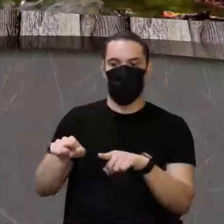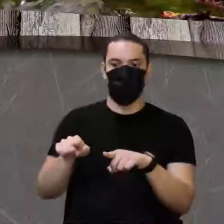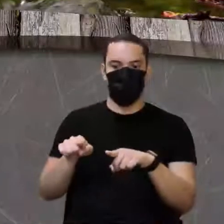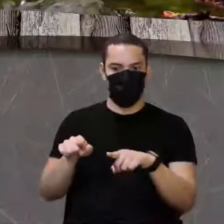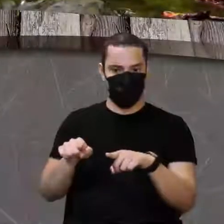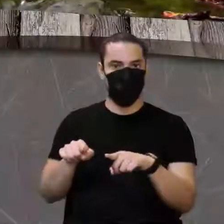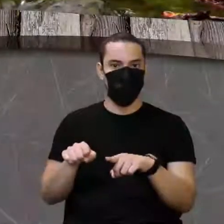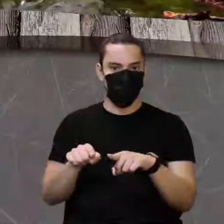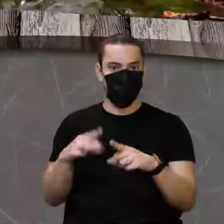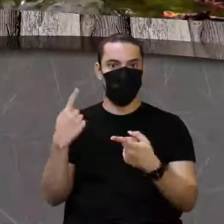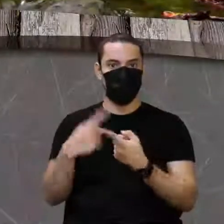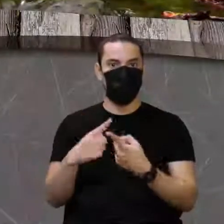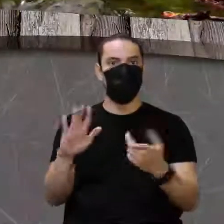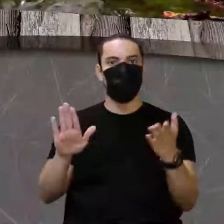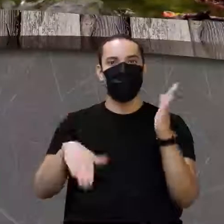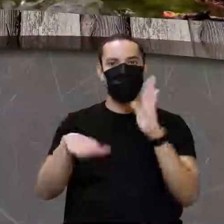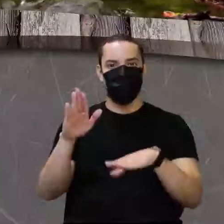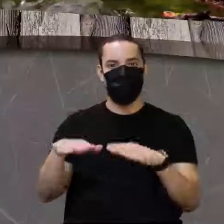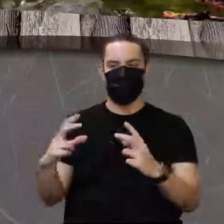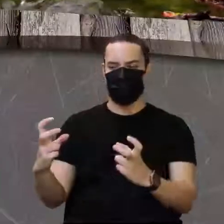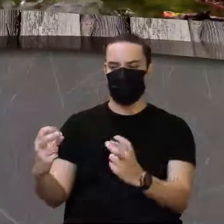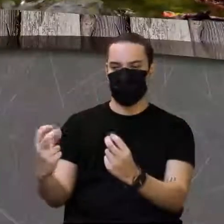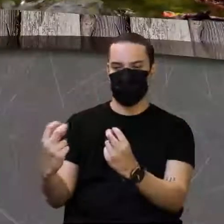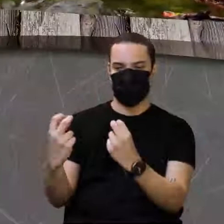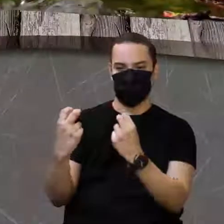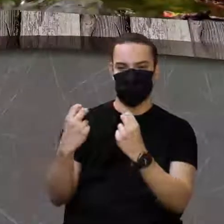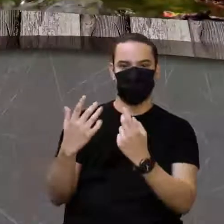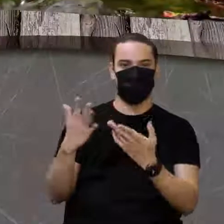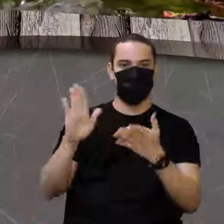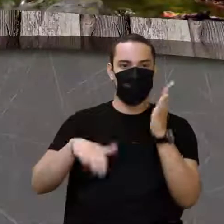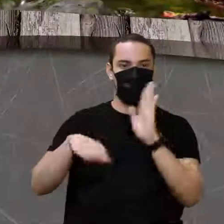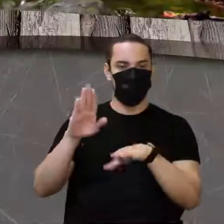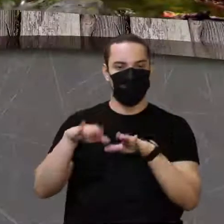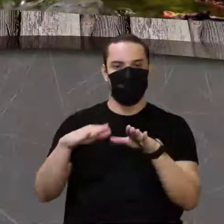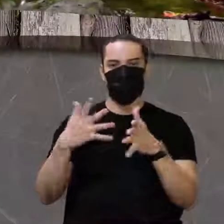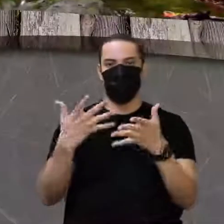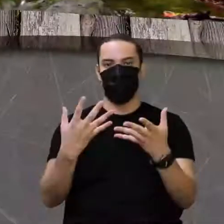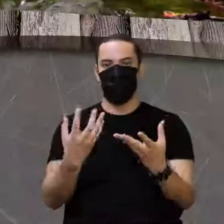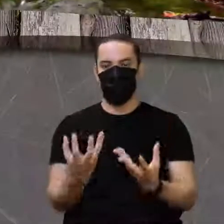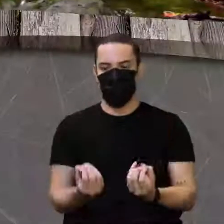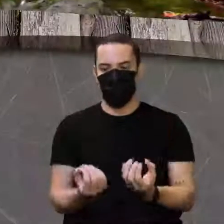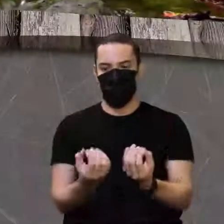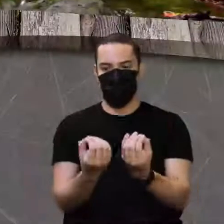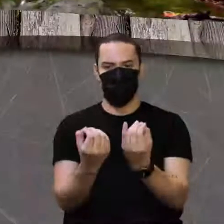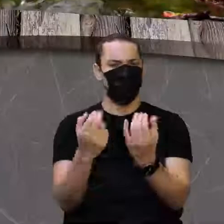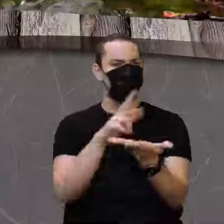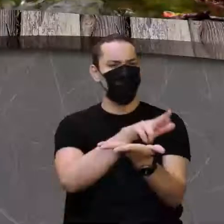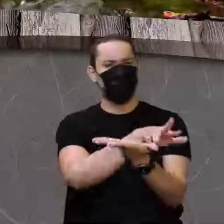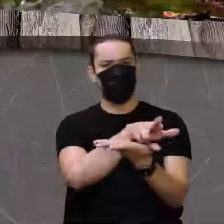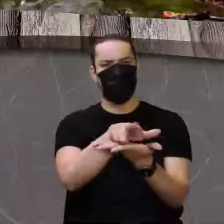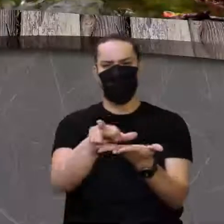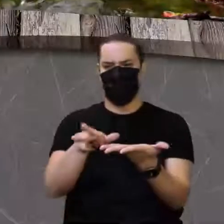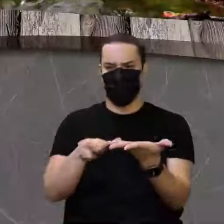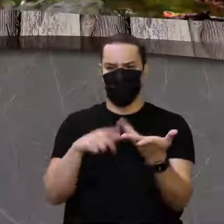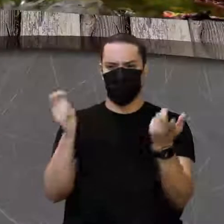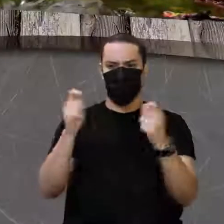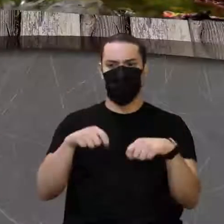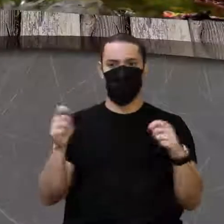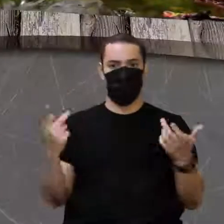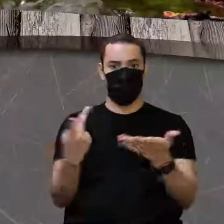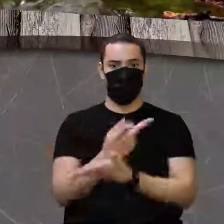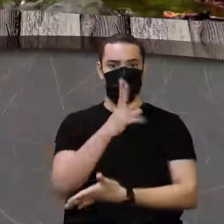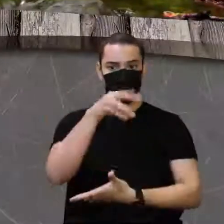tá? Contra pragas, contra ações de fungos e várias outras situações que acontecem